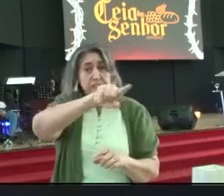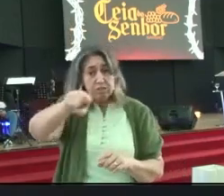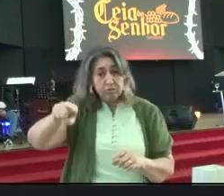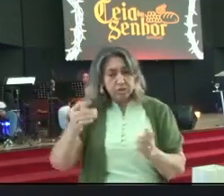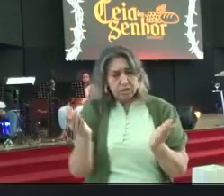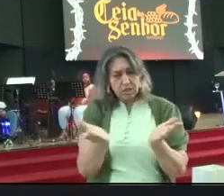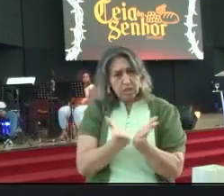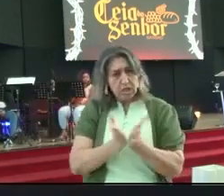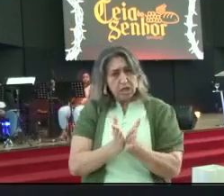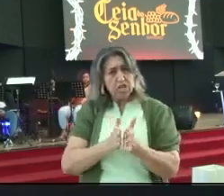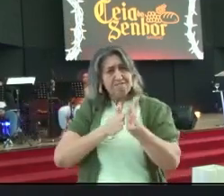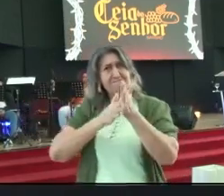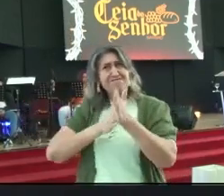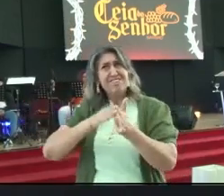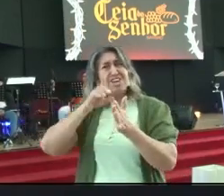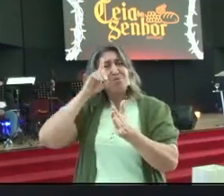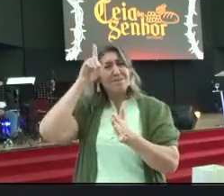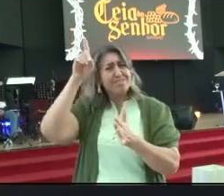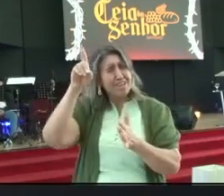O pastor André foi embora,